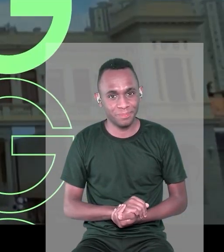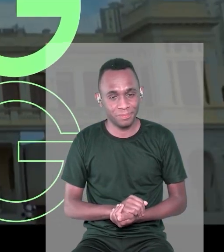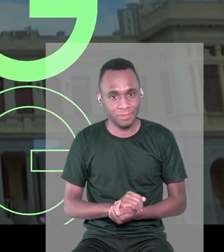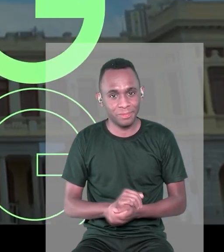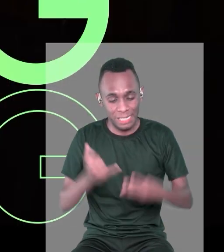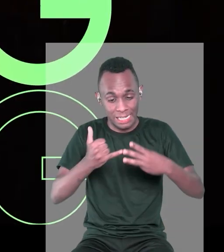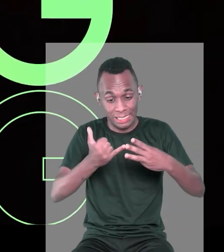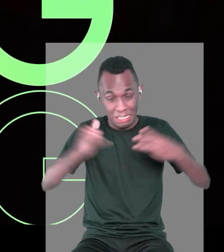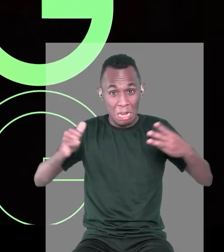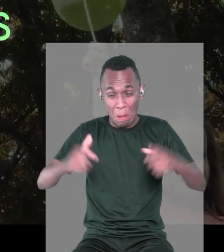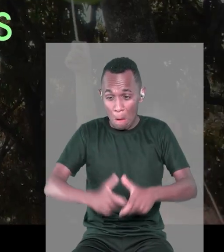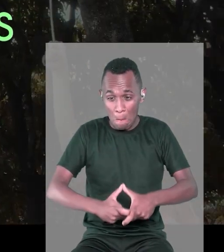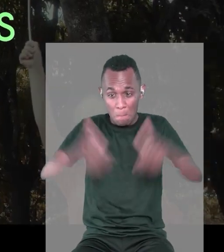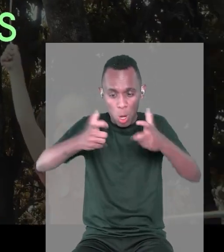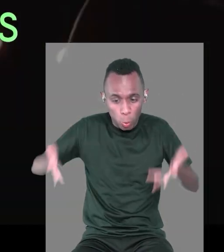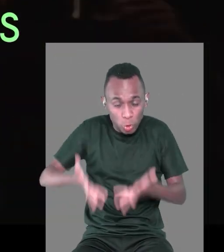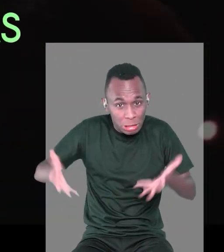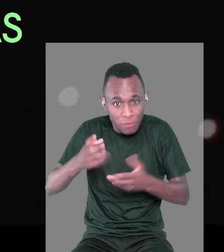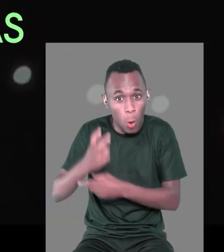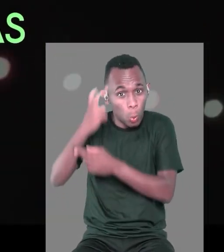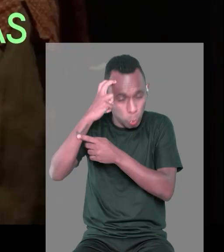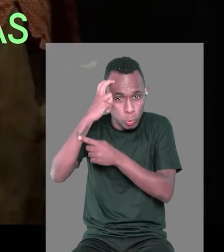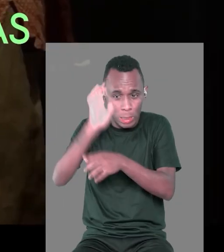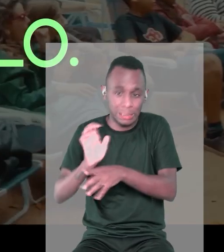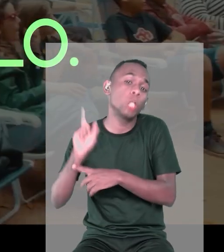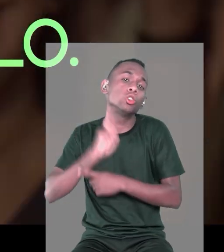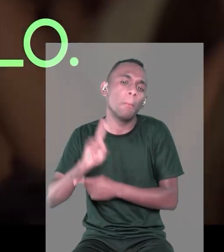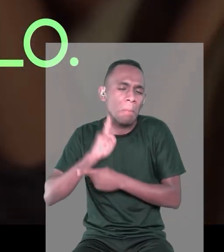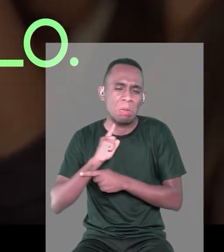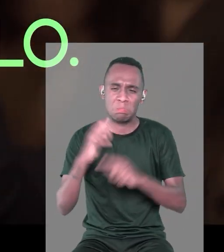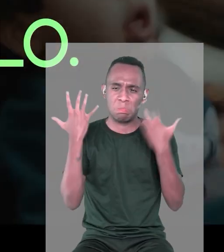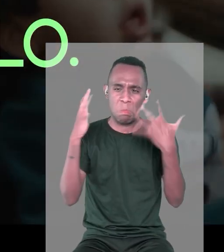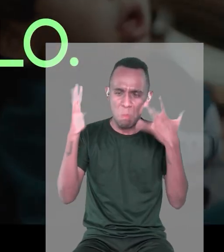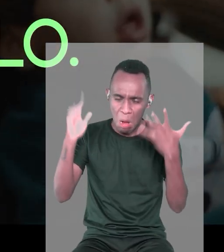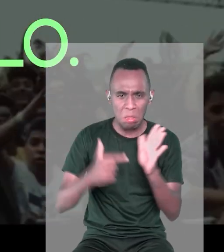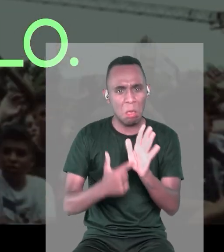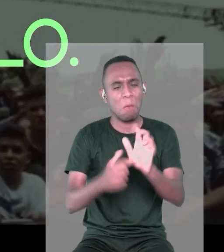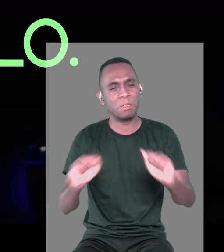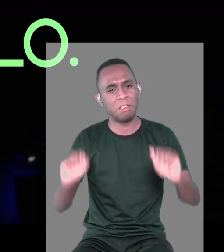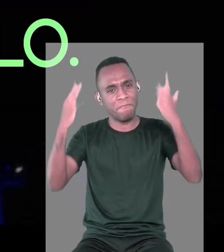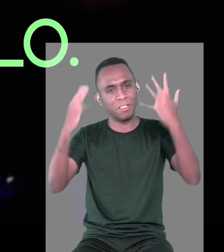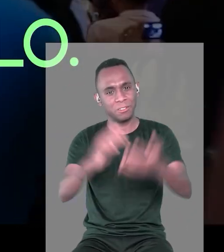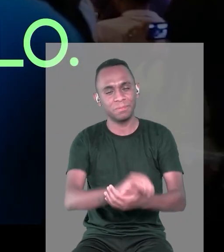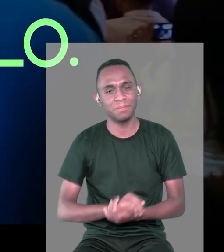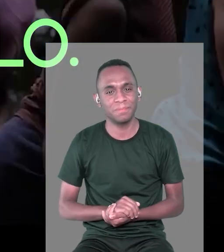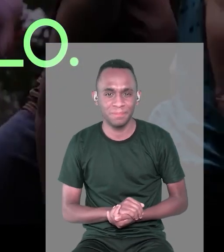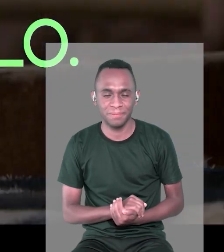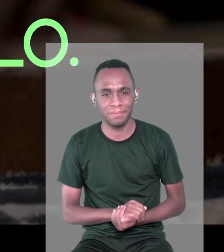A CEMIG, maior incentivadora da cultura de Minas, aplaude de pé este espetáculo.